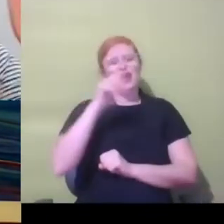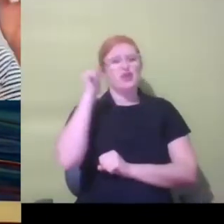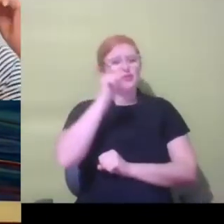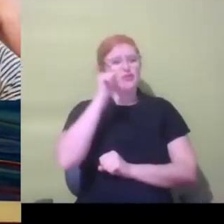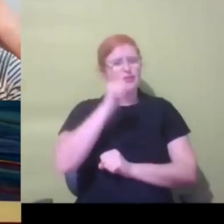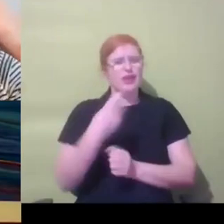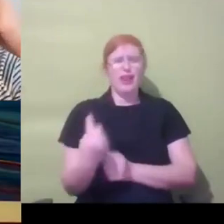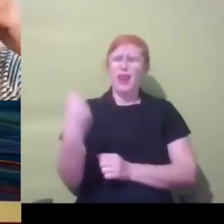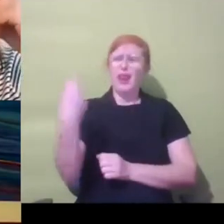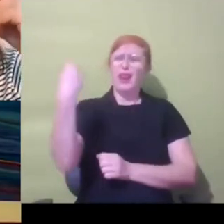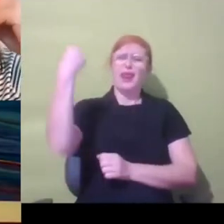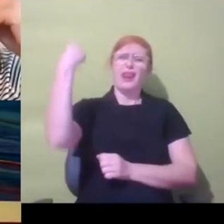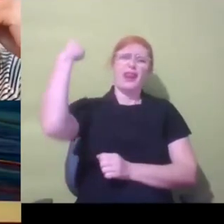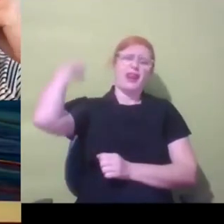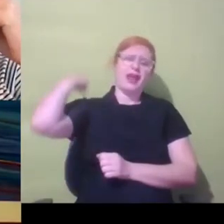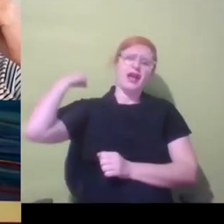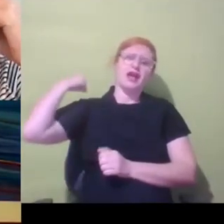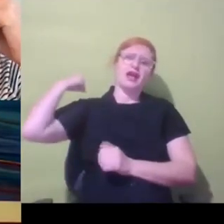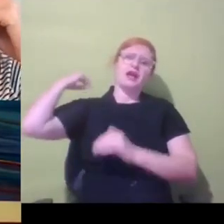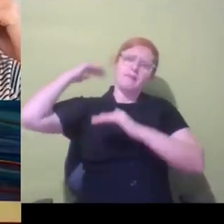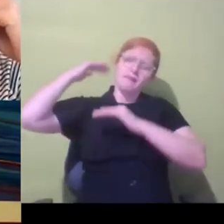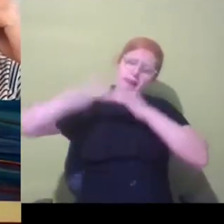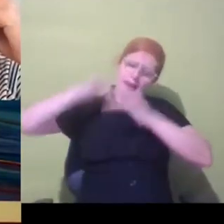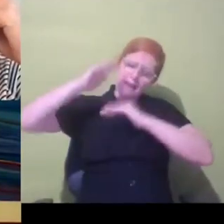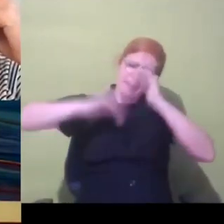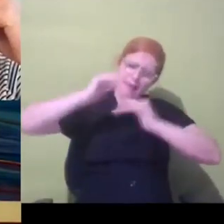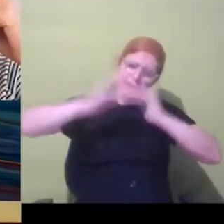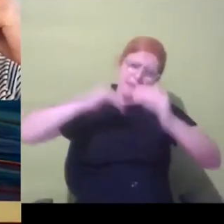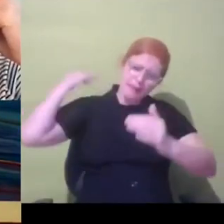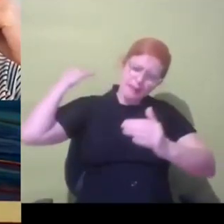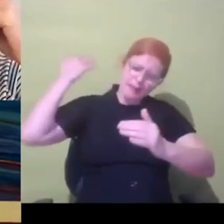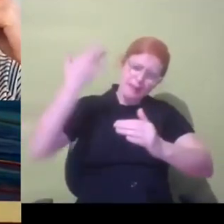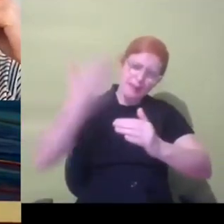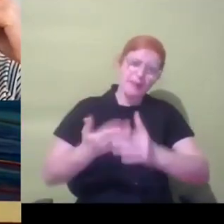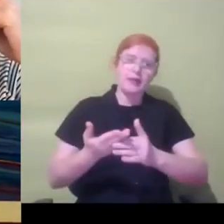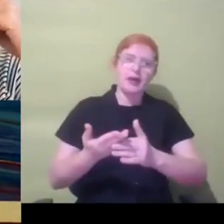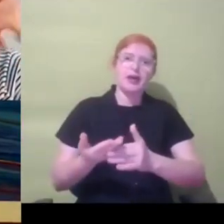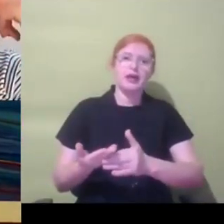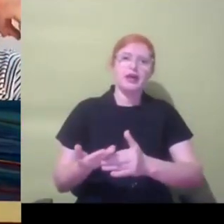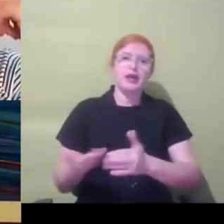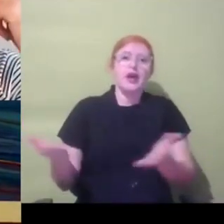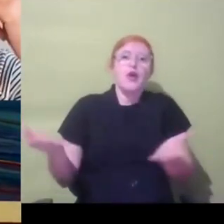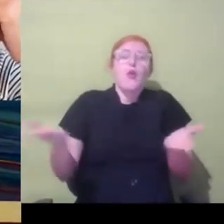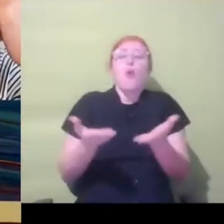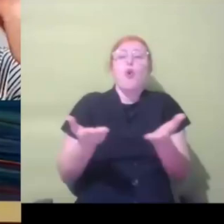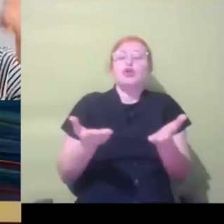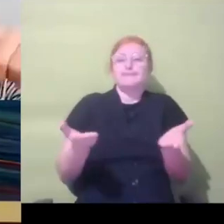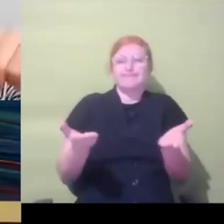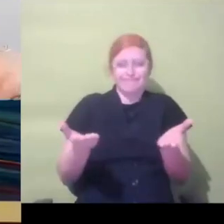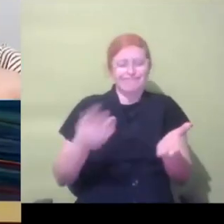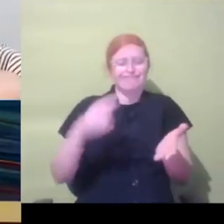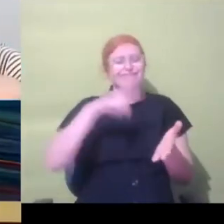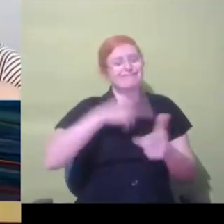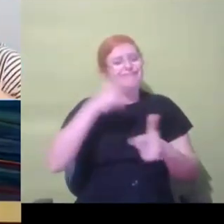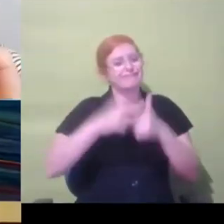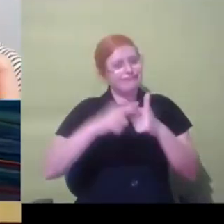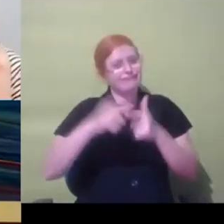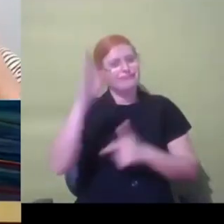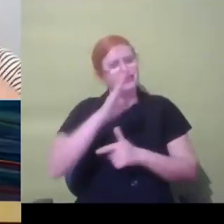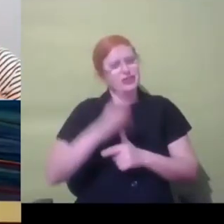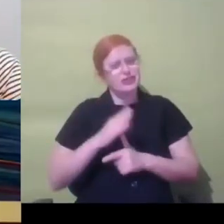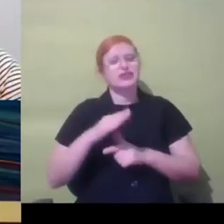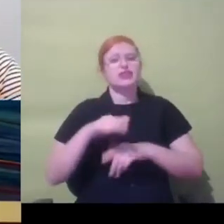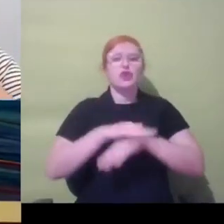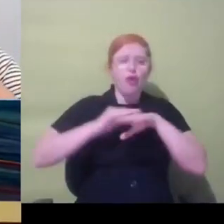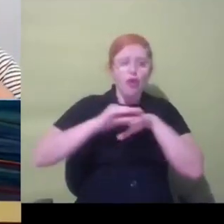das mulheres que vieram antes de nós e que construíram todo esse caminho para que a gente chegasse hoje, né? E a gente tem um problema no Brasil, a gente